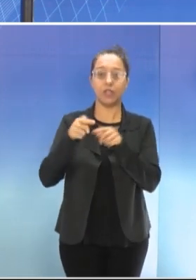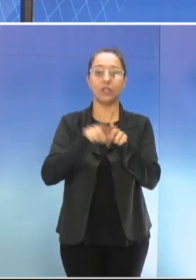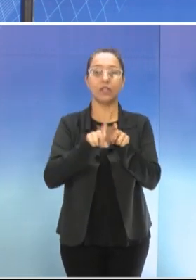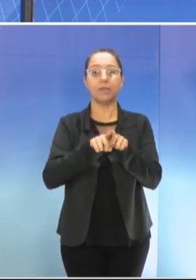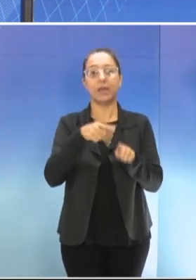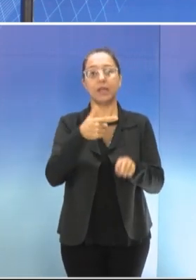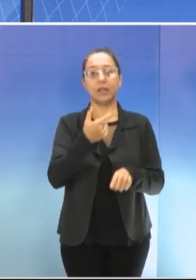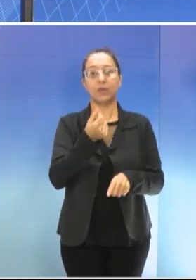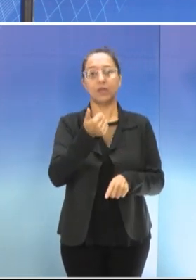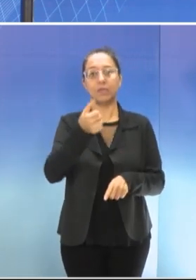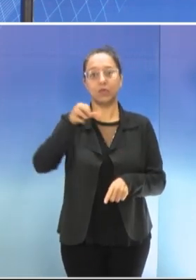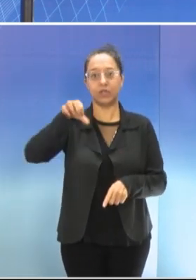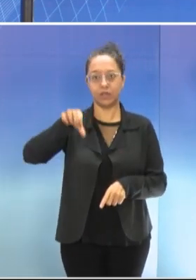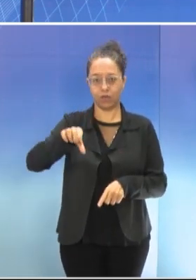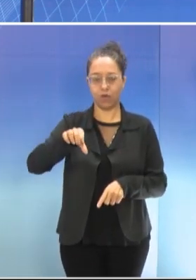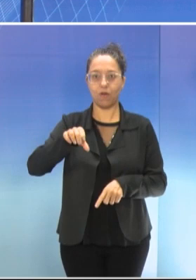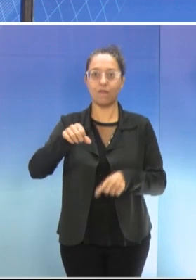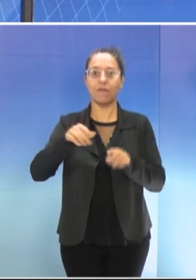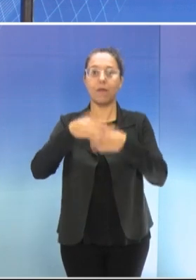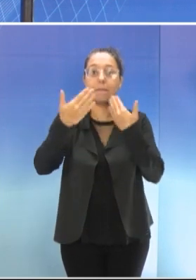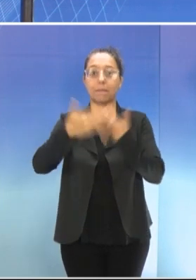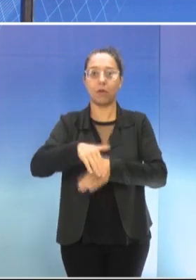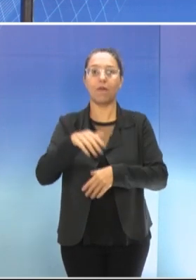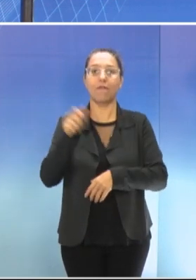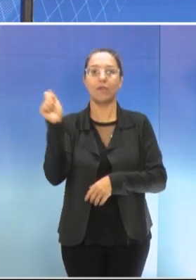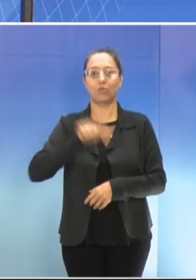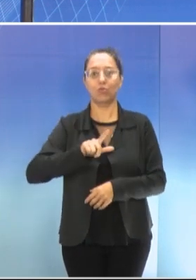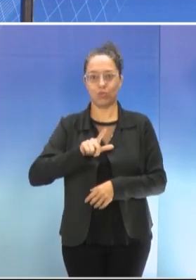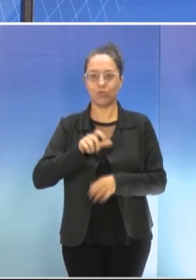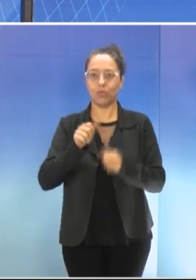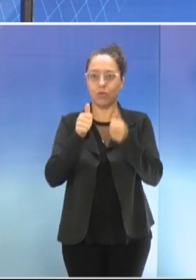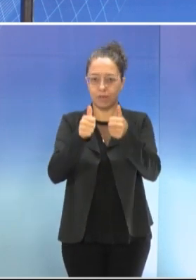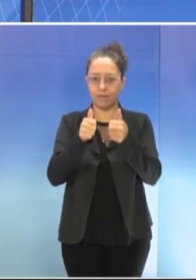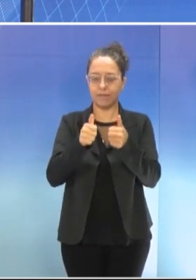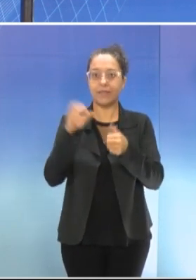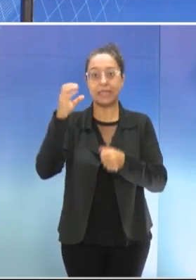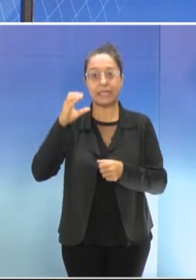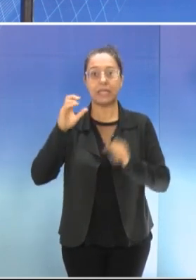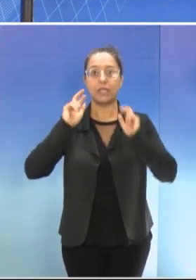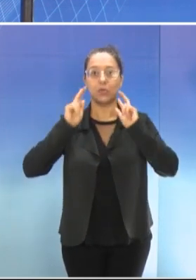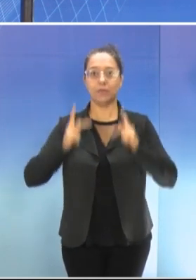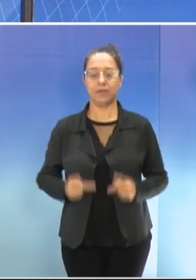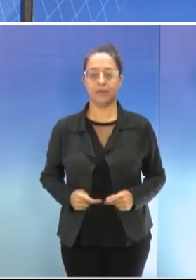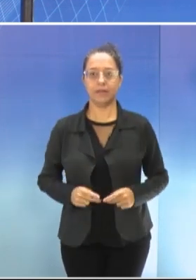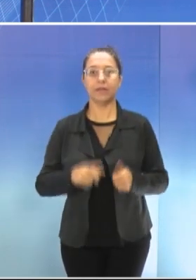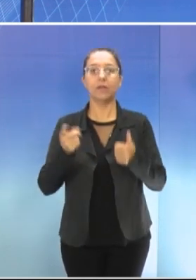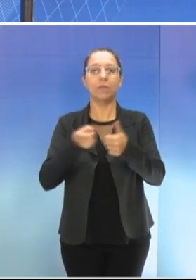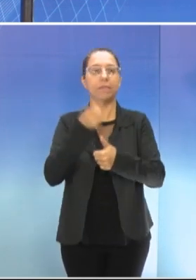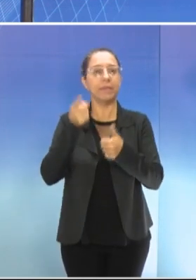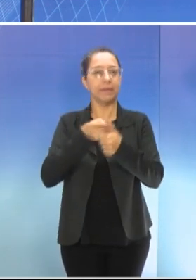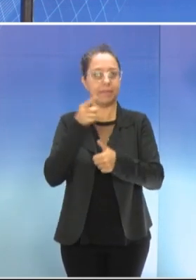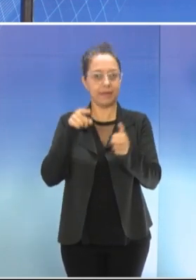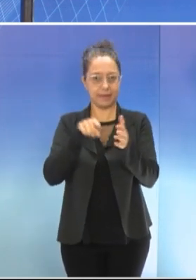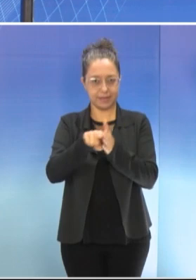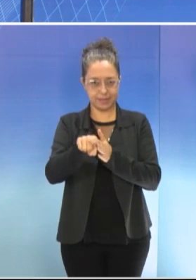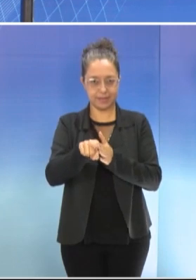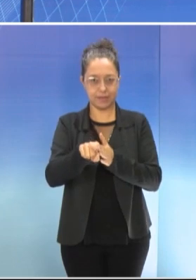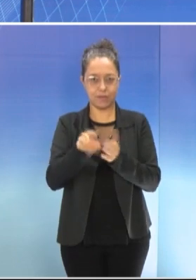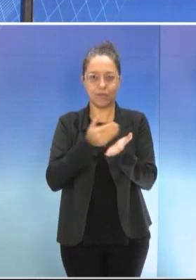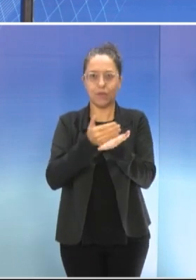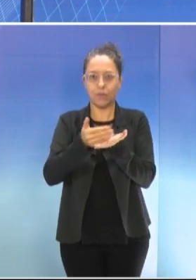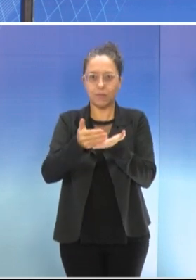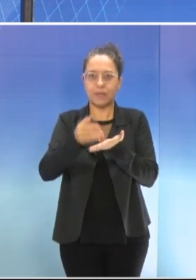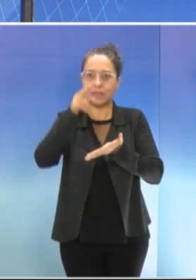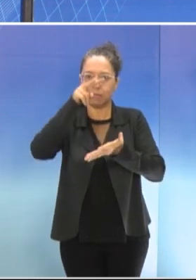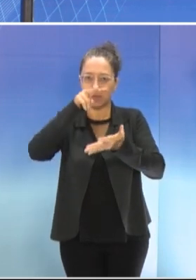azul, da prova de ciências humanas, tá ok? A primeira questão, eu vou começar lendo a